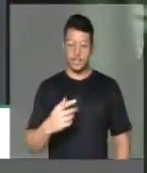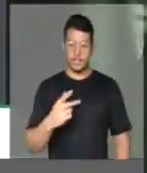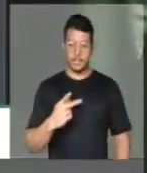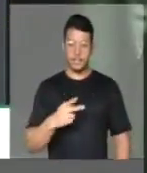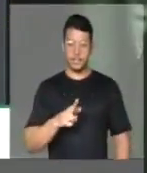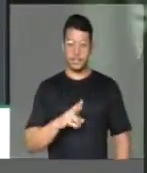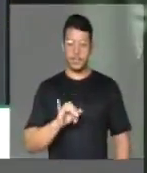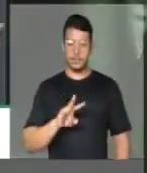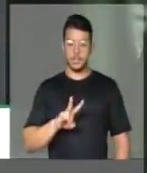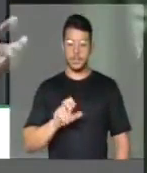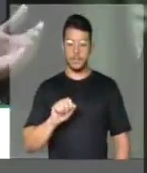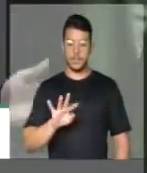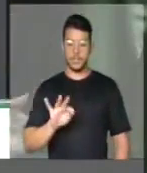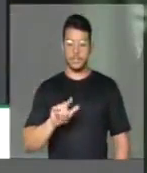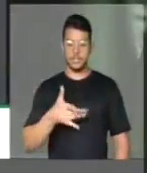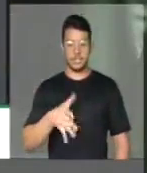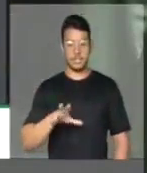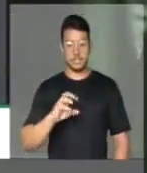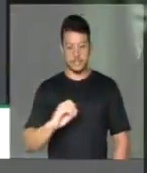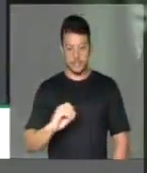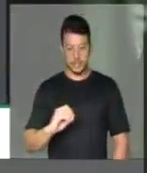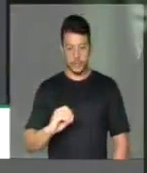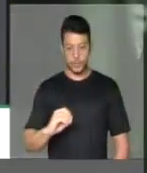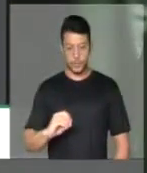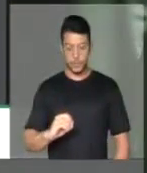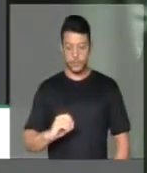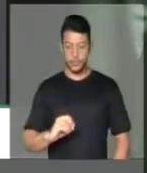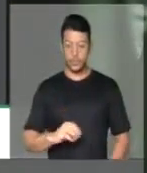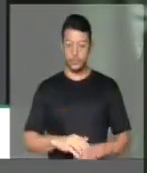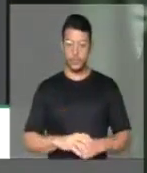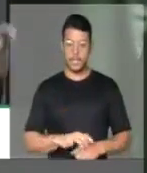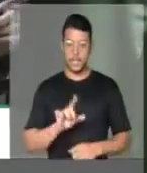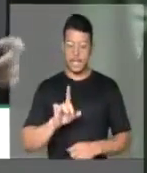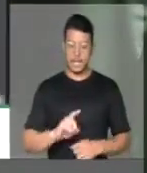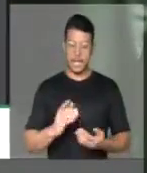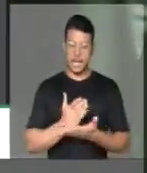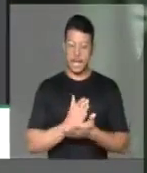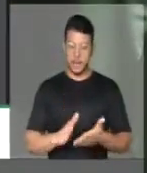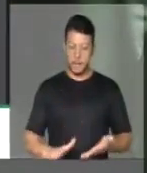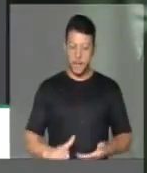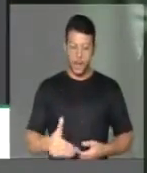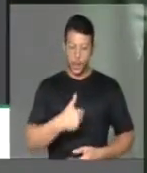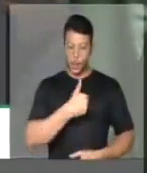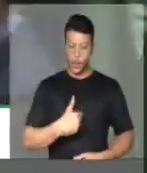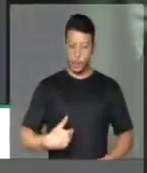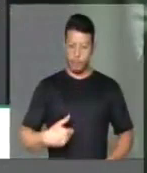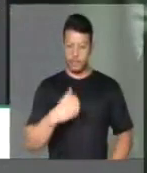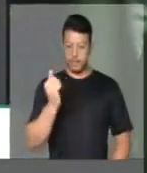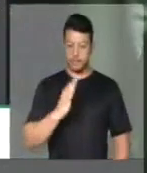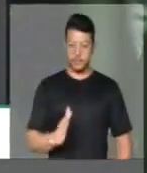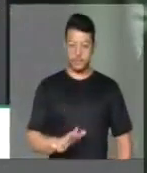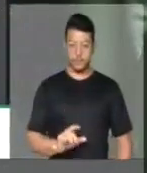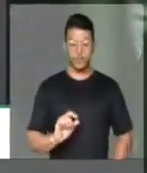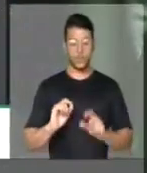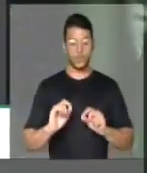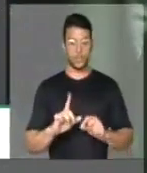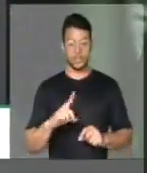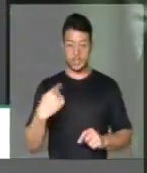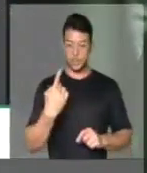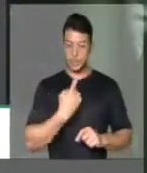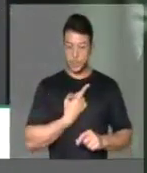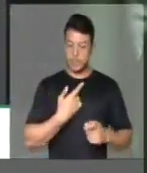sobre o desmonte do estado brasileiro nas suas garantias sociais cabe a